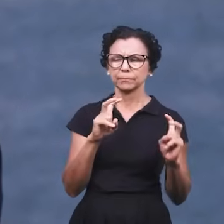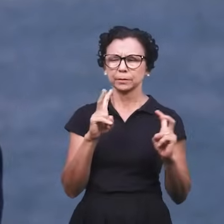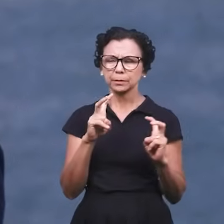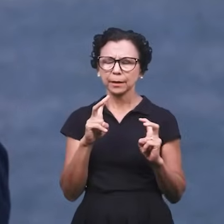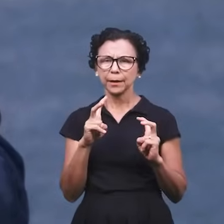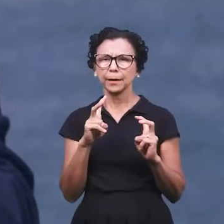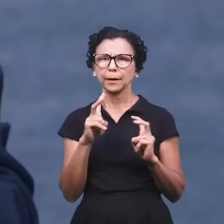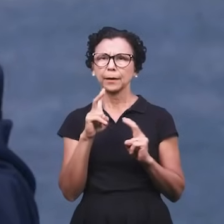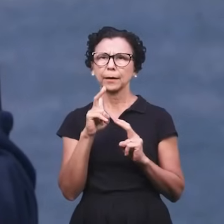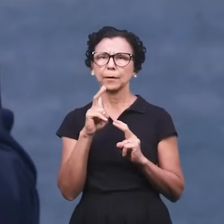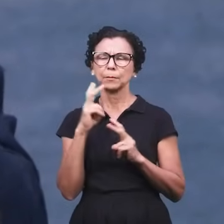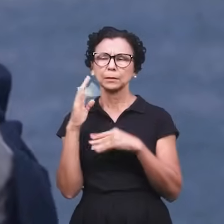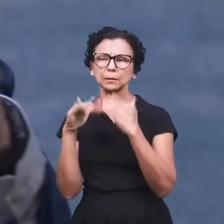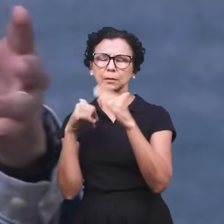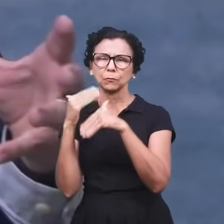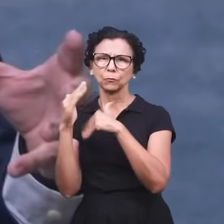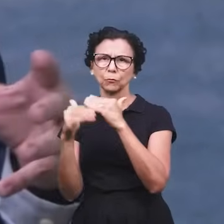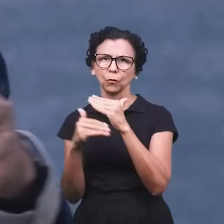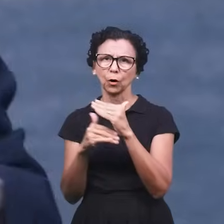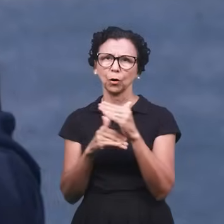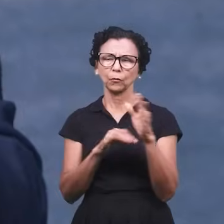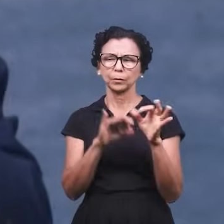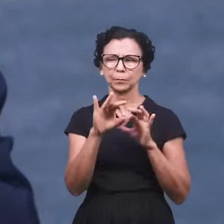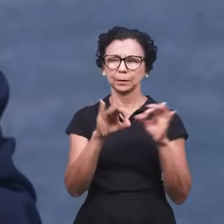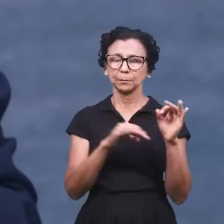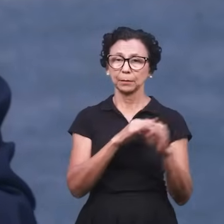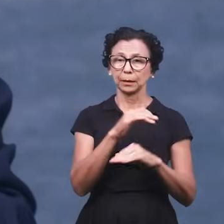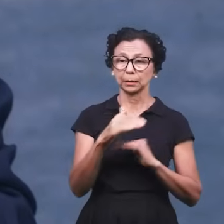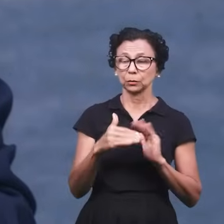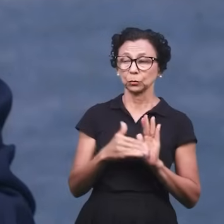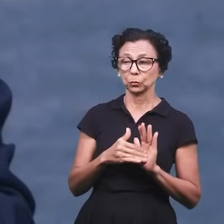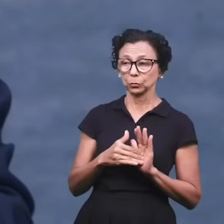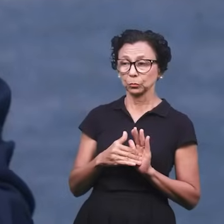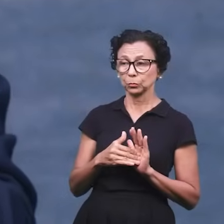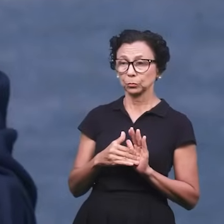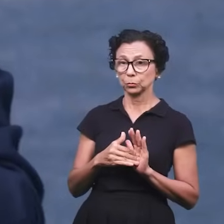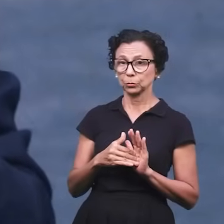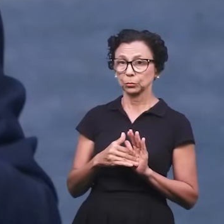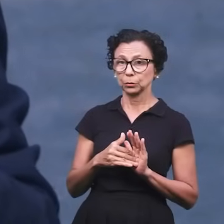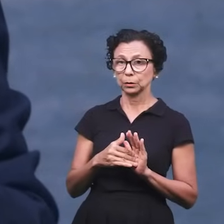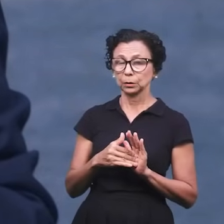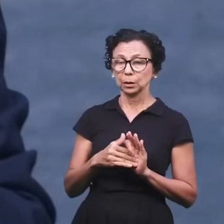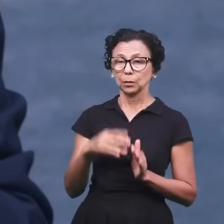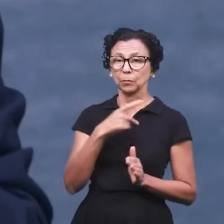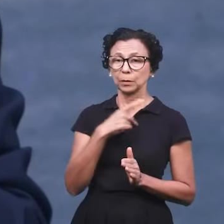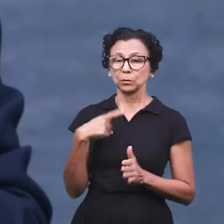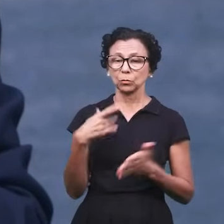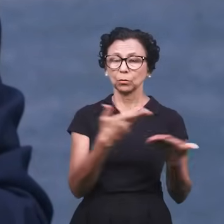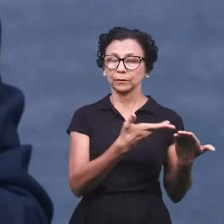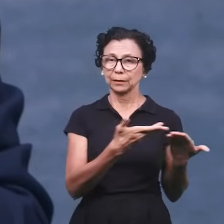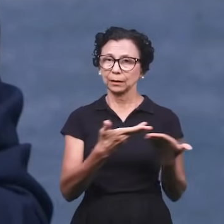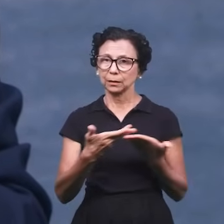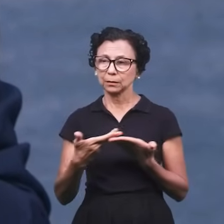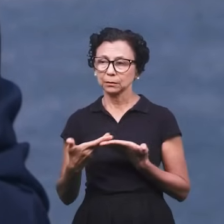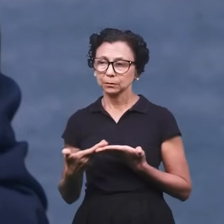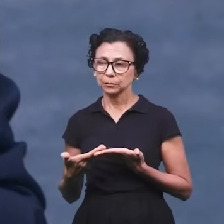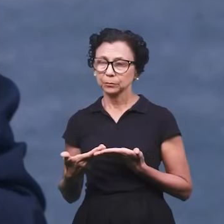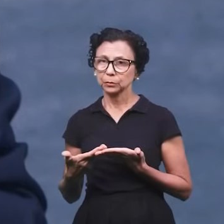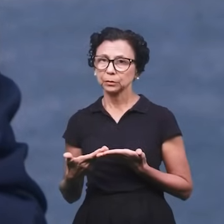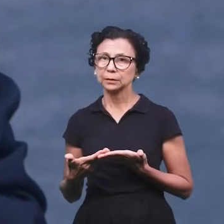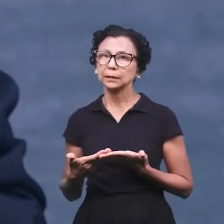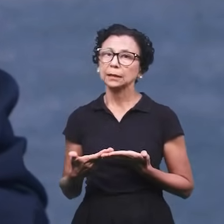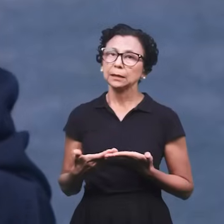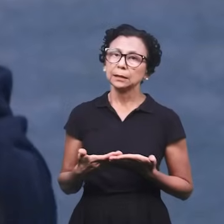um roteiro, vem o pastor convidado, preparam todas as coisas, trazendo assuntos que são